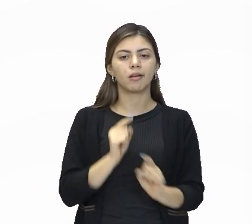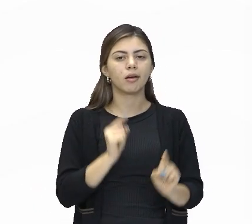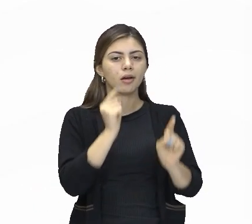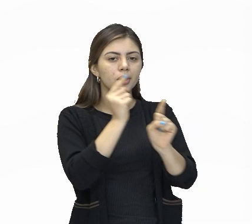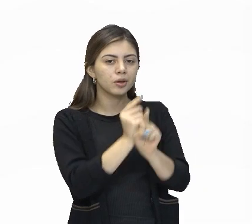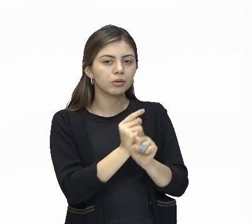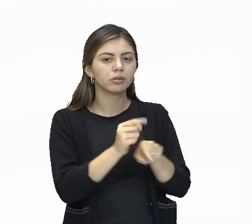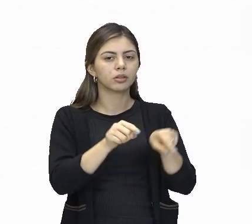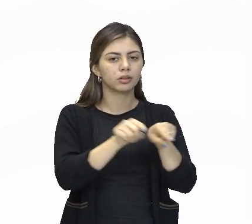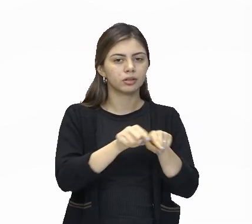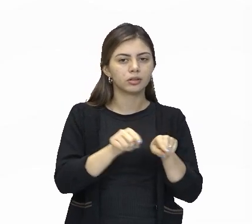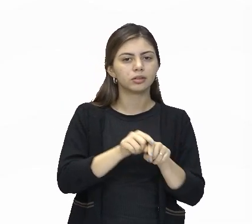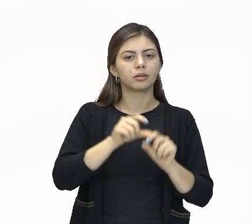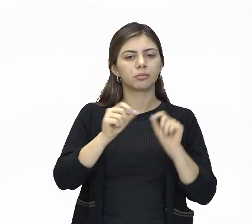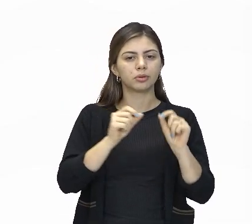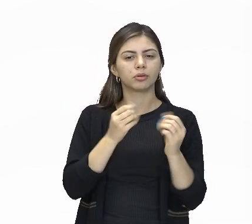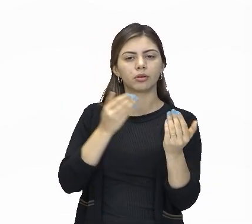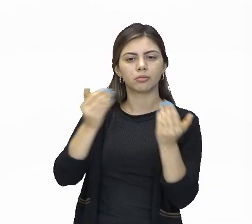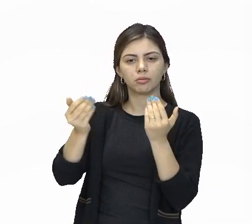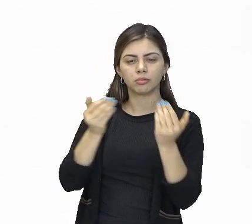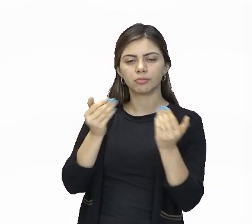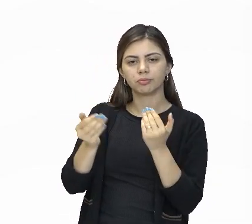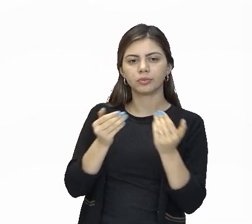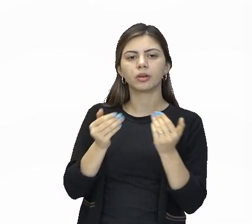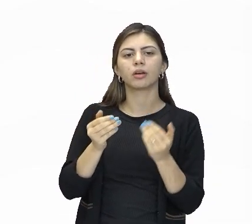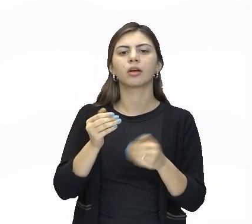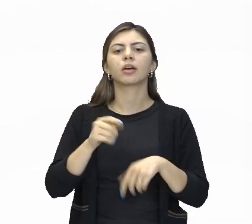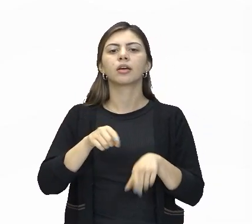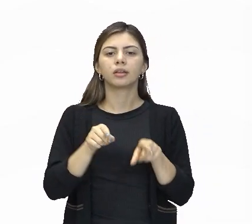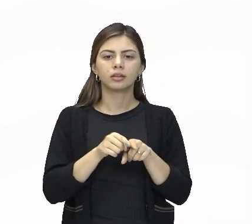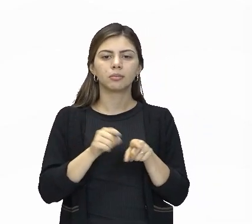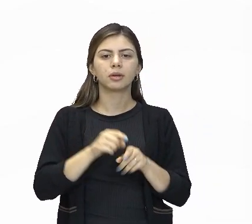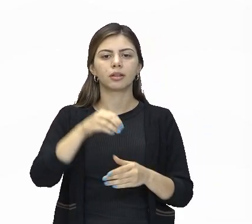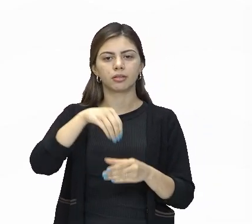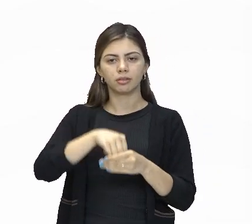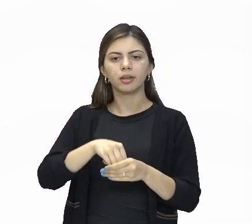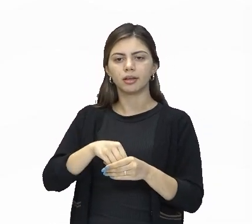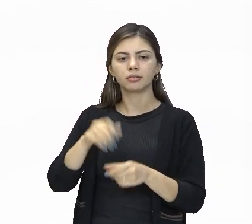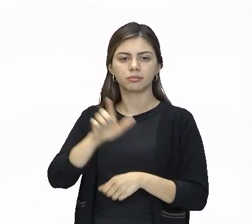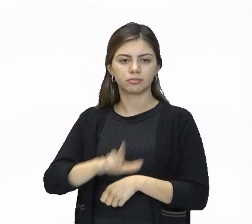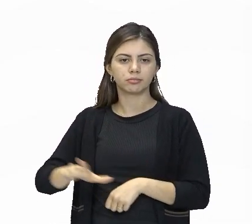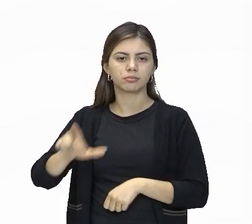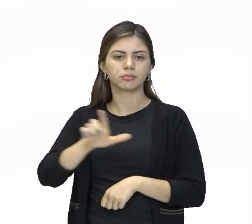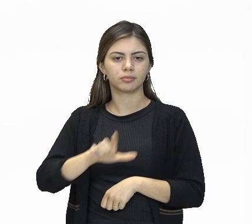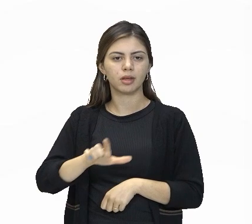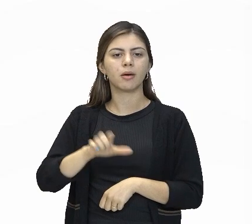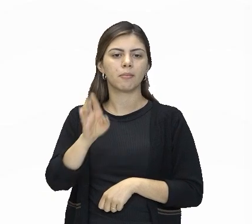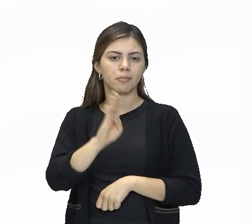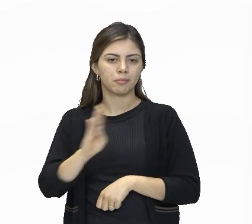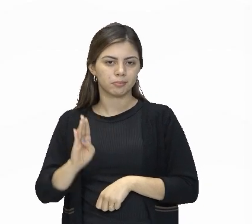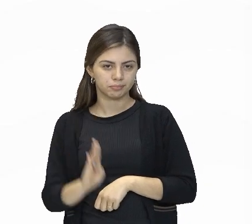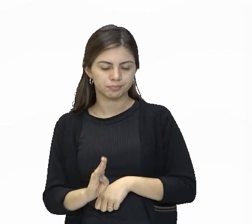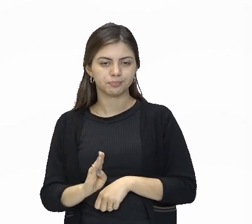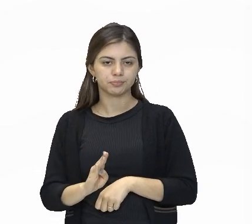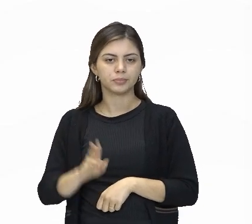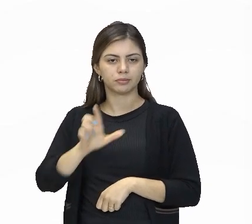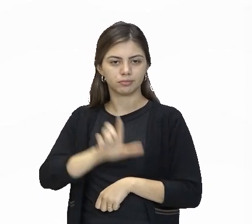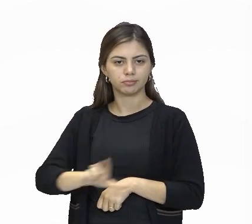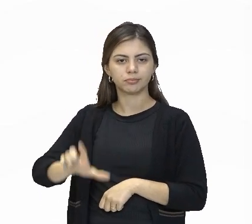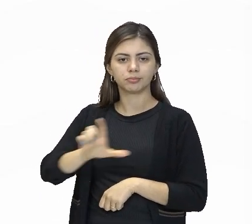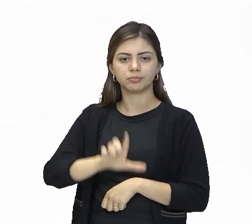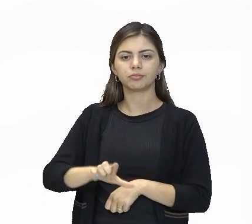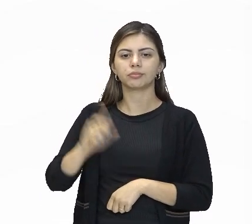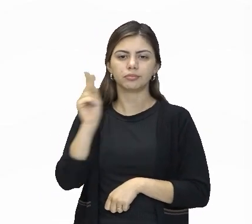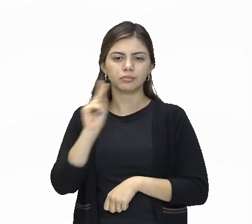Identificação e assimilação de rupturas e permanências na constituição da literatura